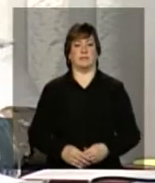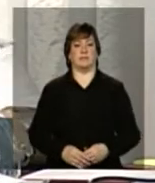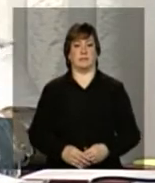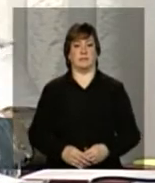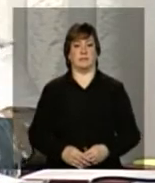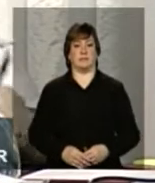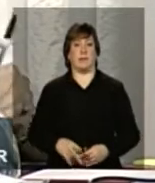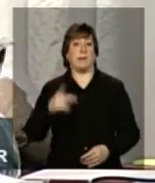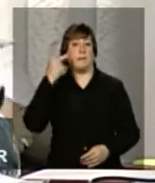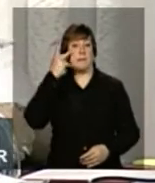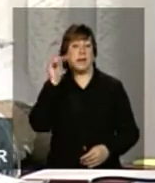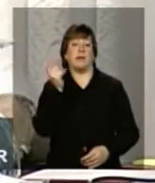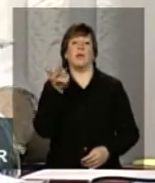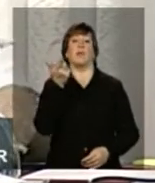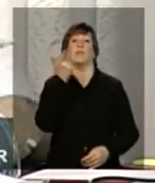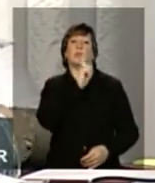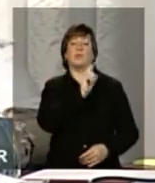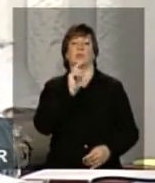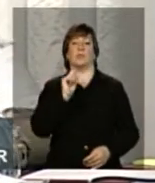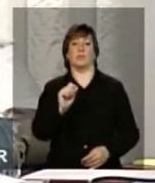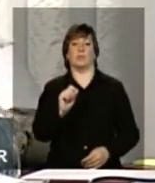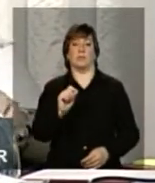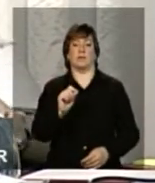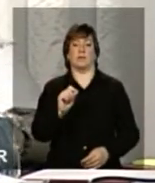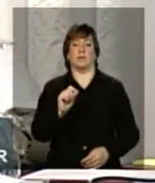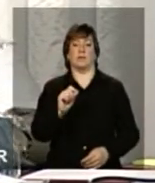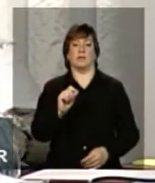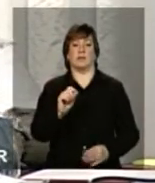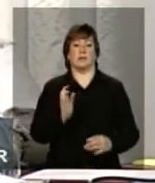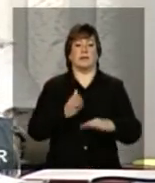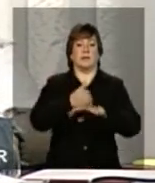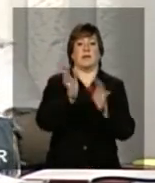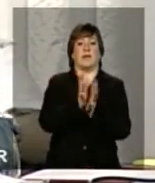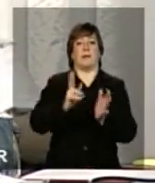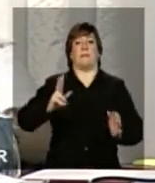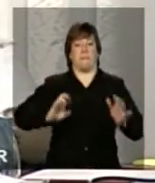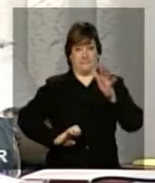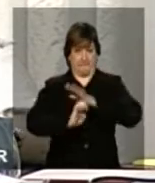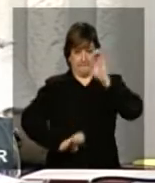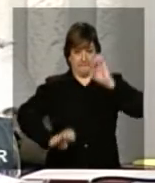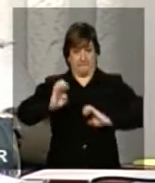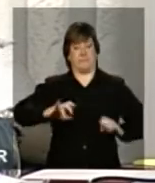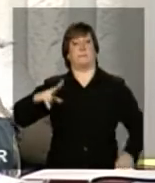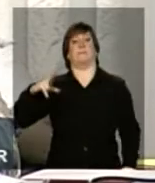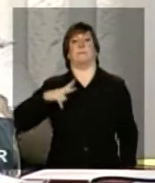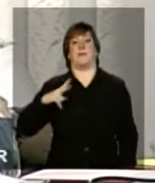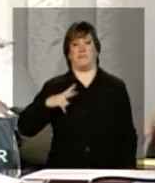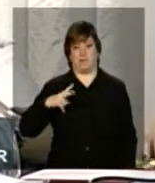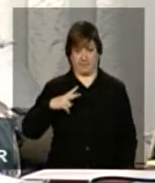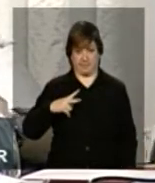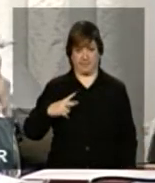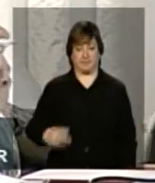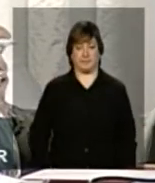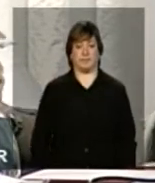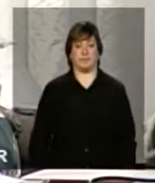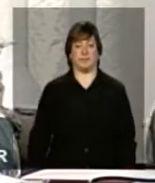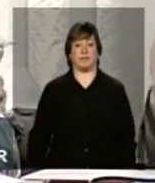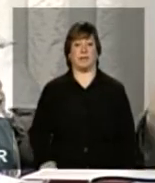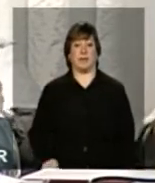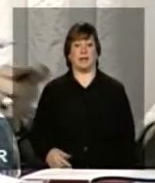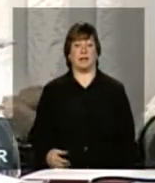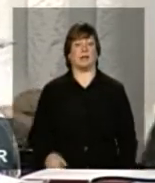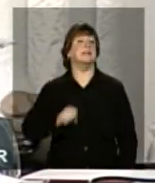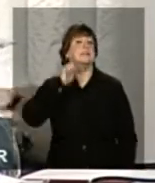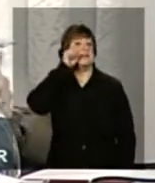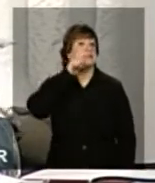para entrarmos nas privadas, nas empresas privadas, né? O Senado